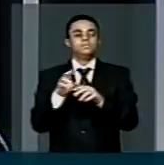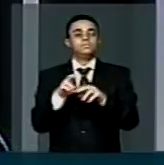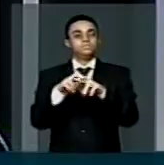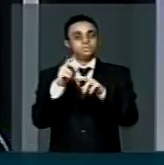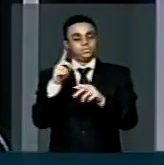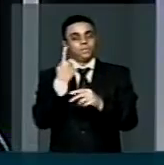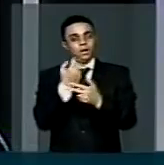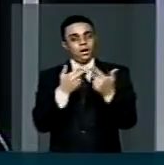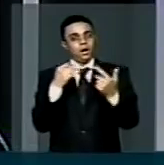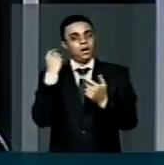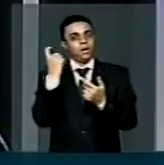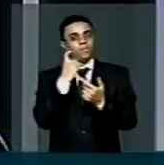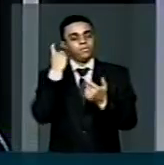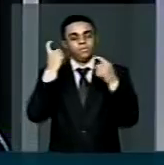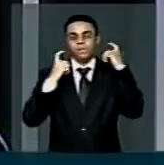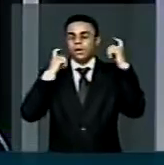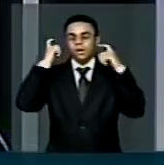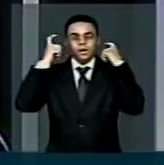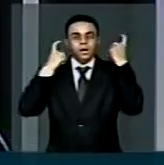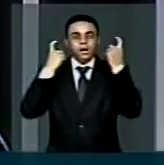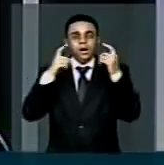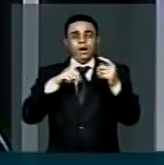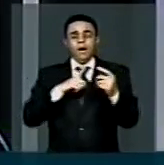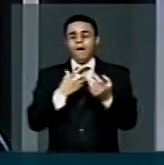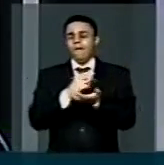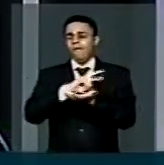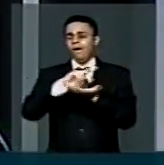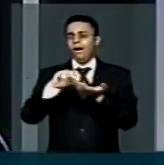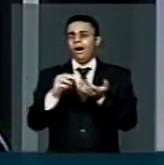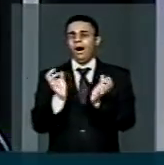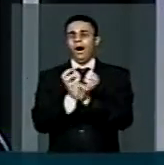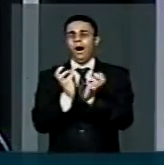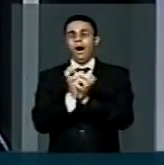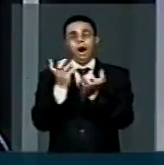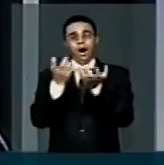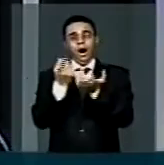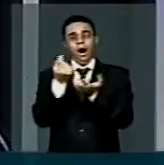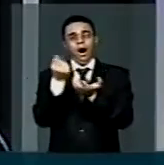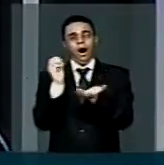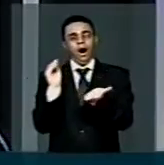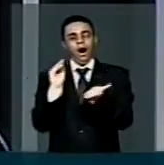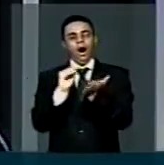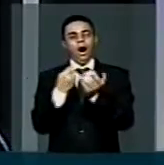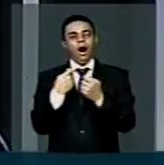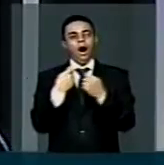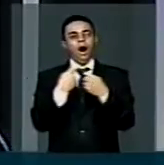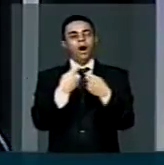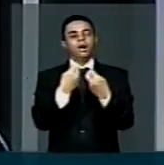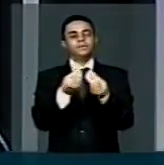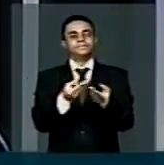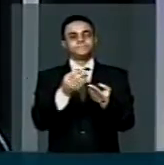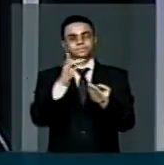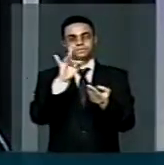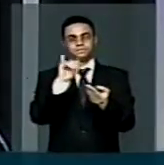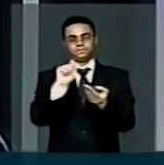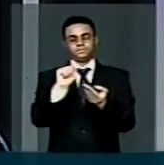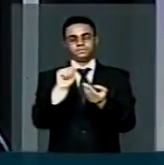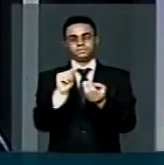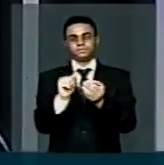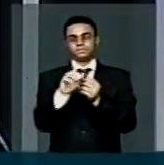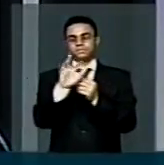Janeiro, são dezenas de instituições que aguardam os repasses de recursos da FIA, Fundação para a Infância e